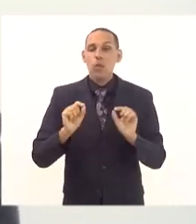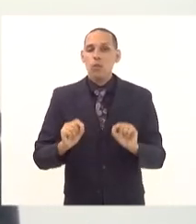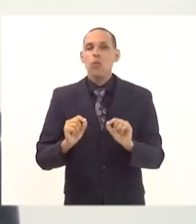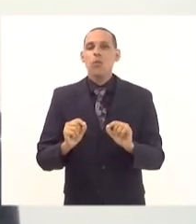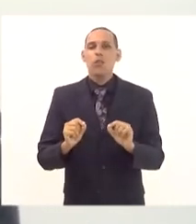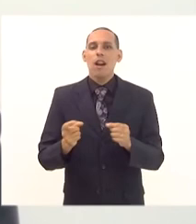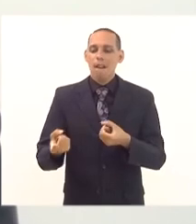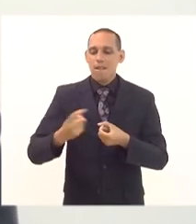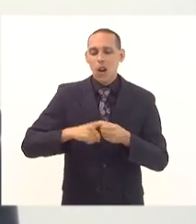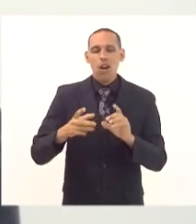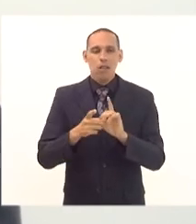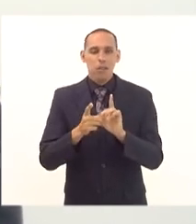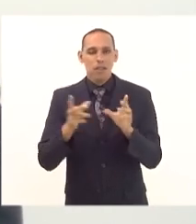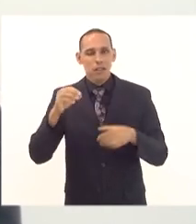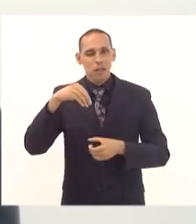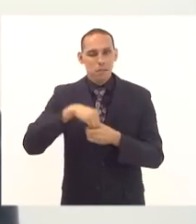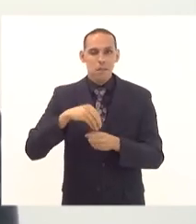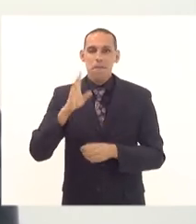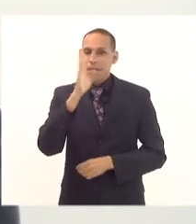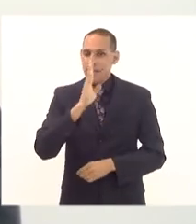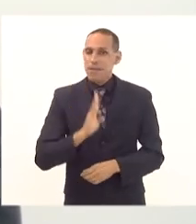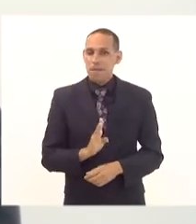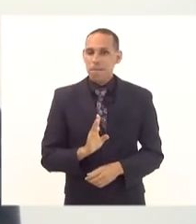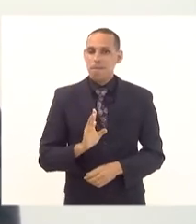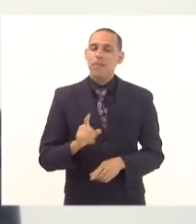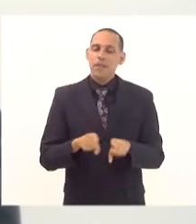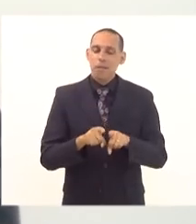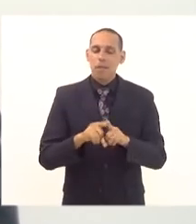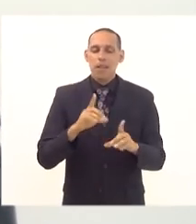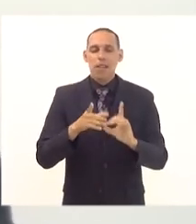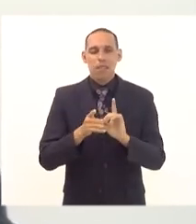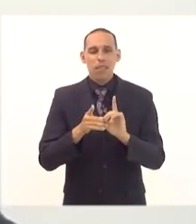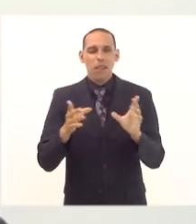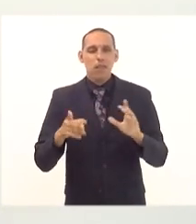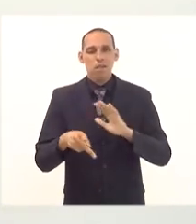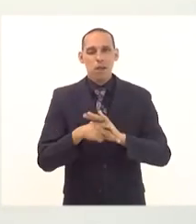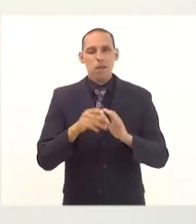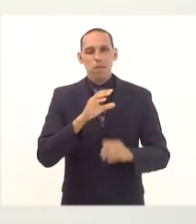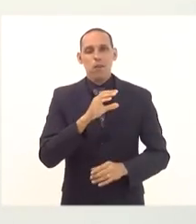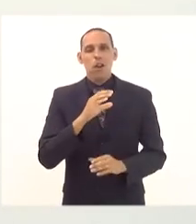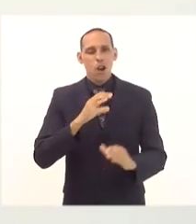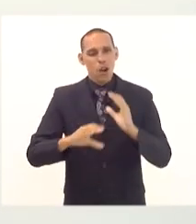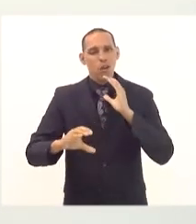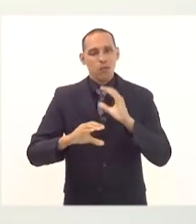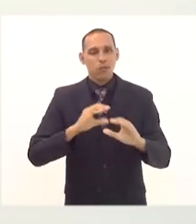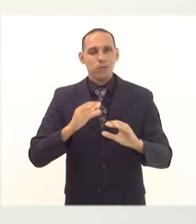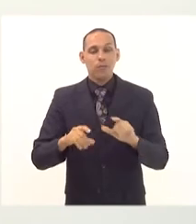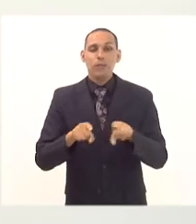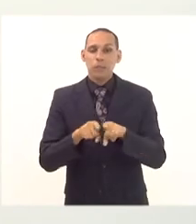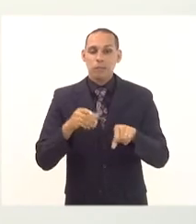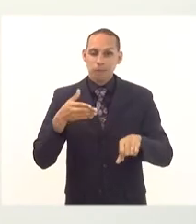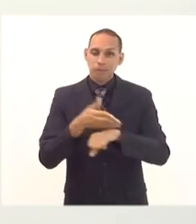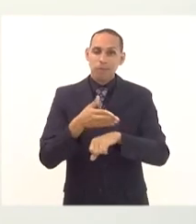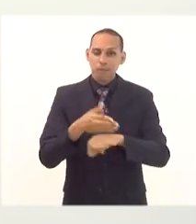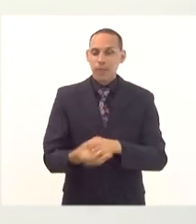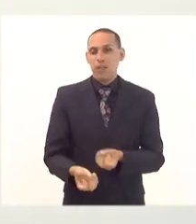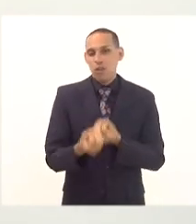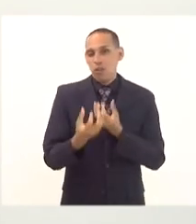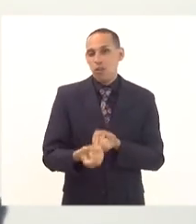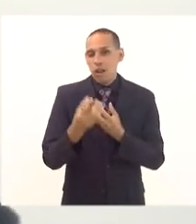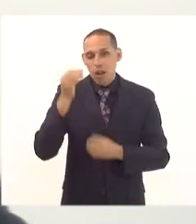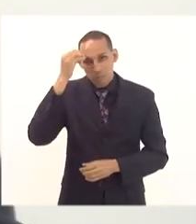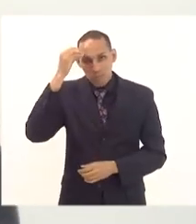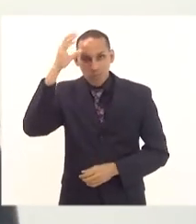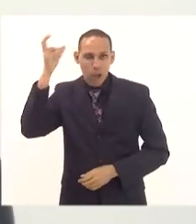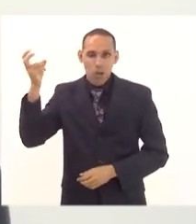da democracia no Brasil preço do põe a democratização da comunicação pressupõe a democratização do acesso à informação ao